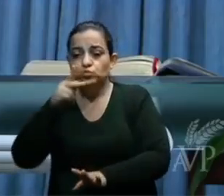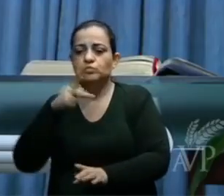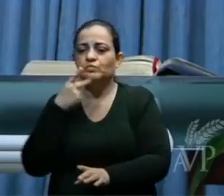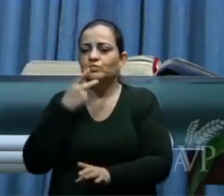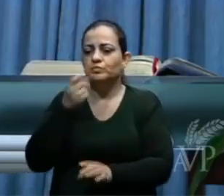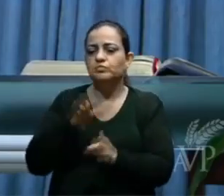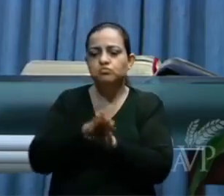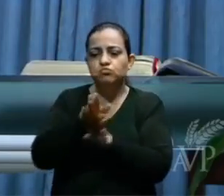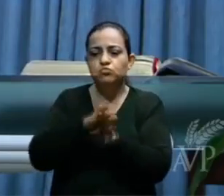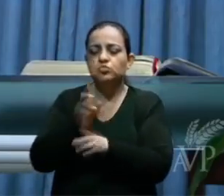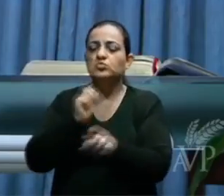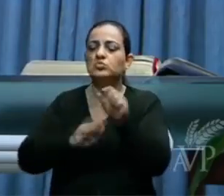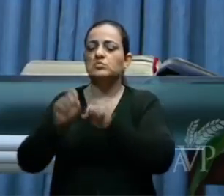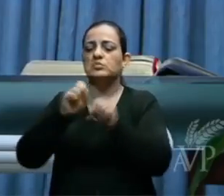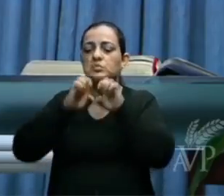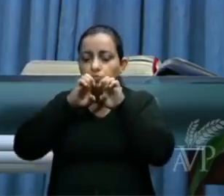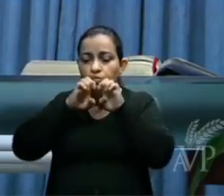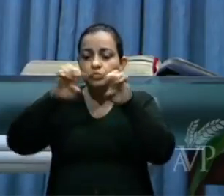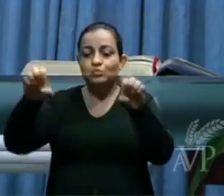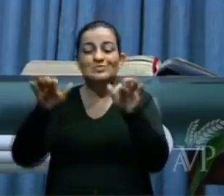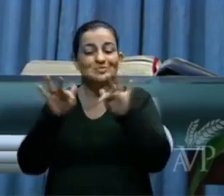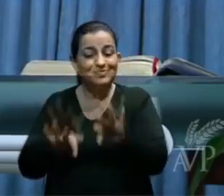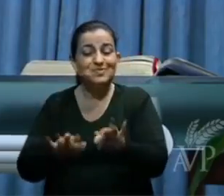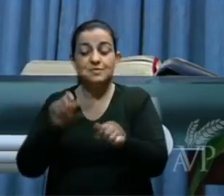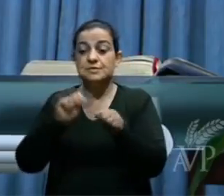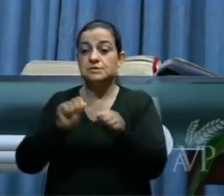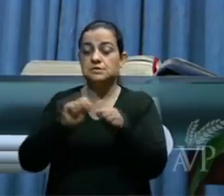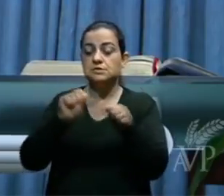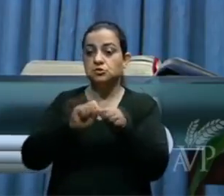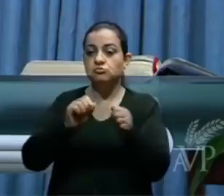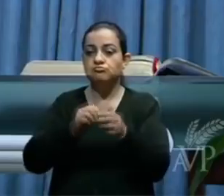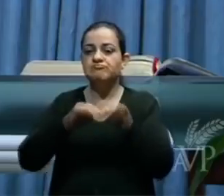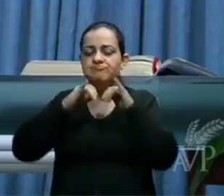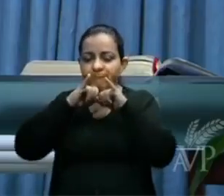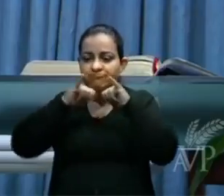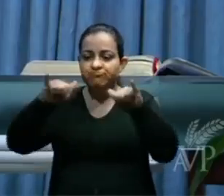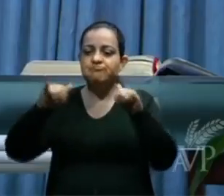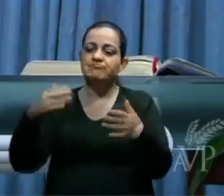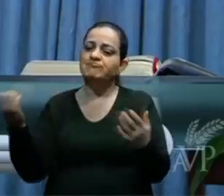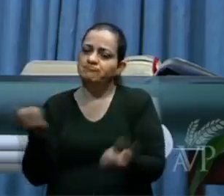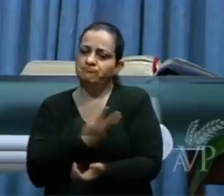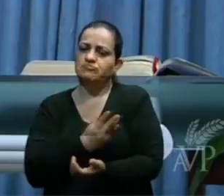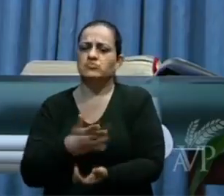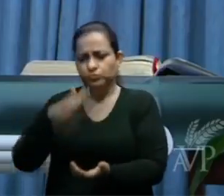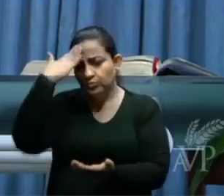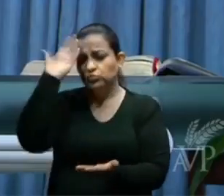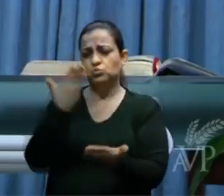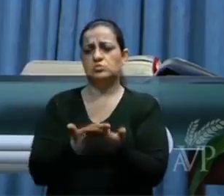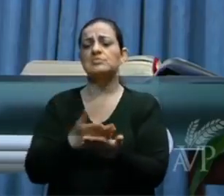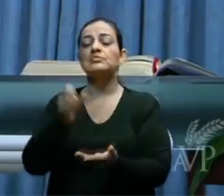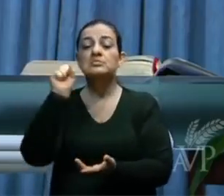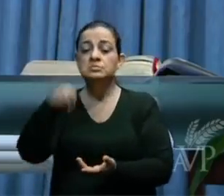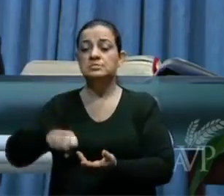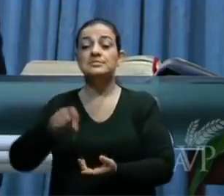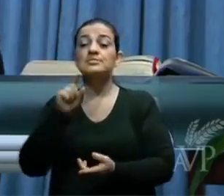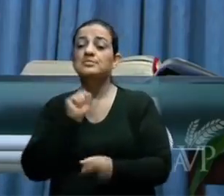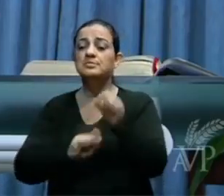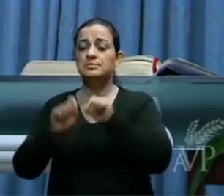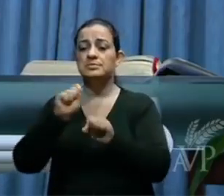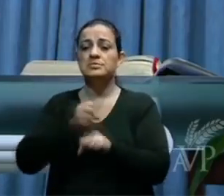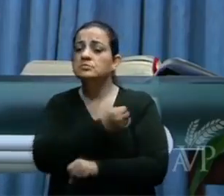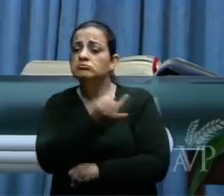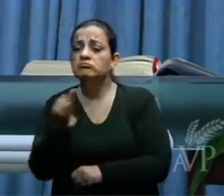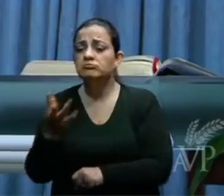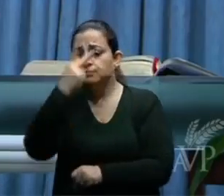ao evangelismo tempo do fim ele é feito com a mensagem uma coisa eu creio quantas